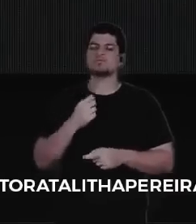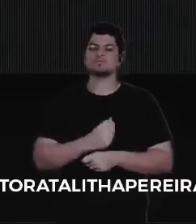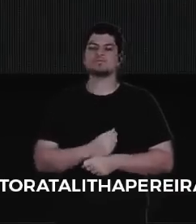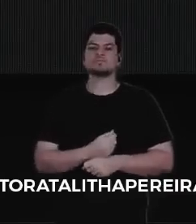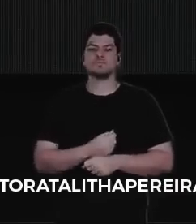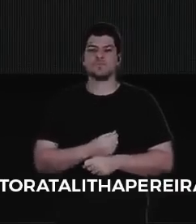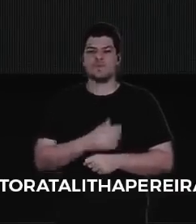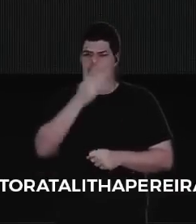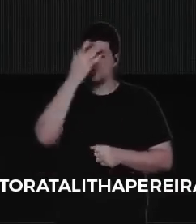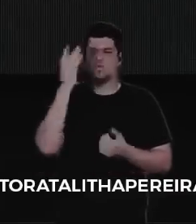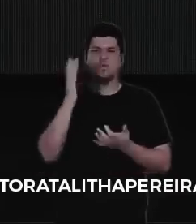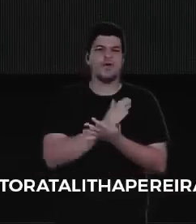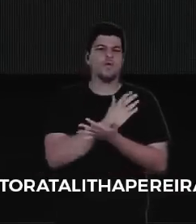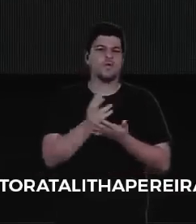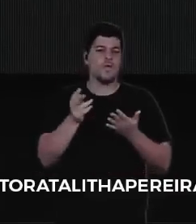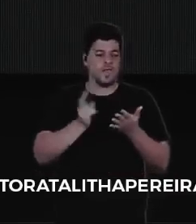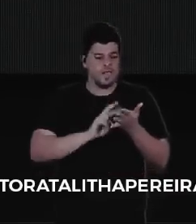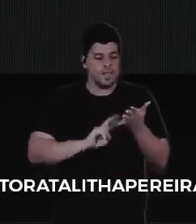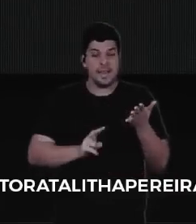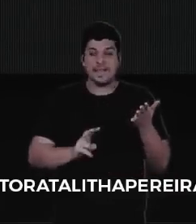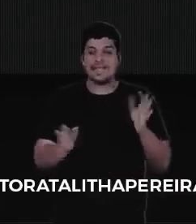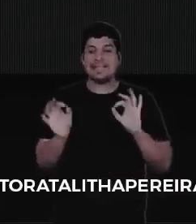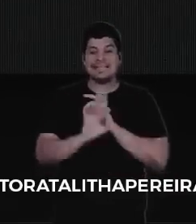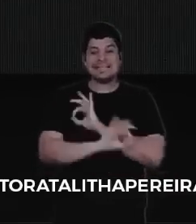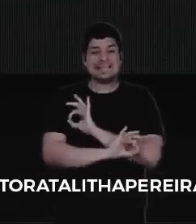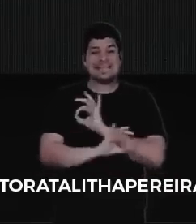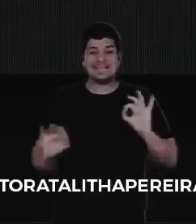Teve gente que não leu livro nenhum.